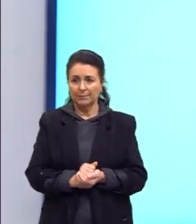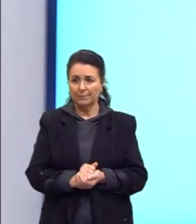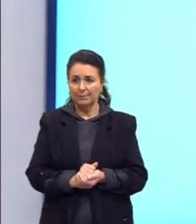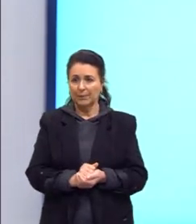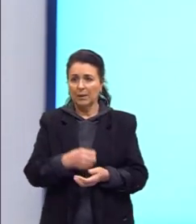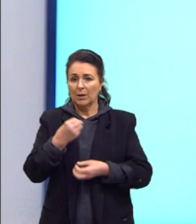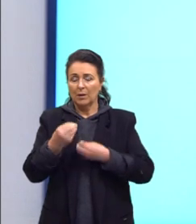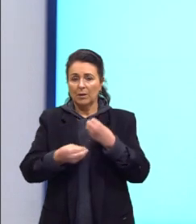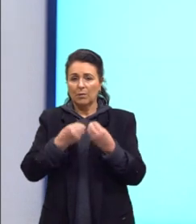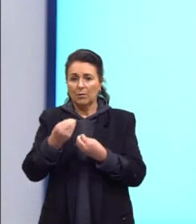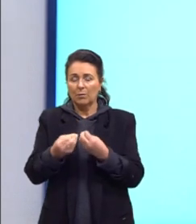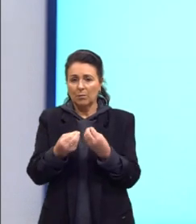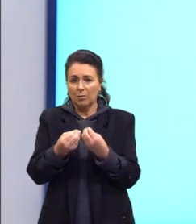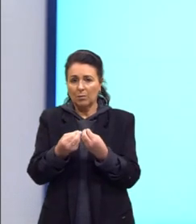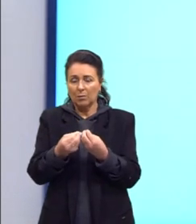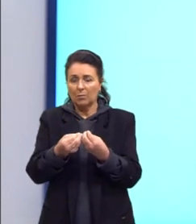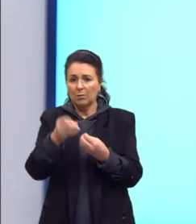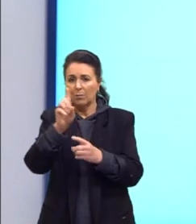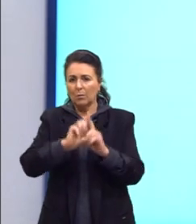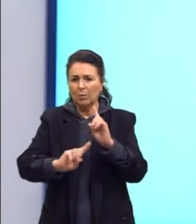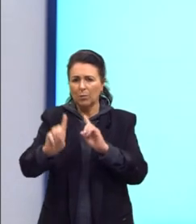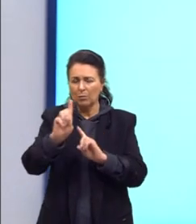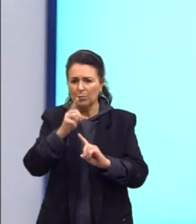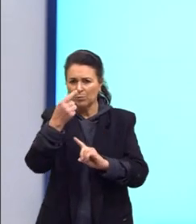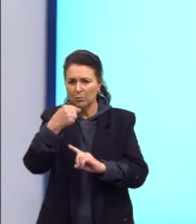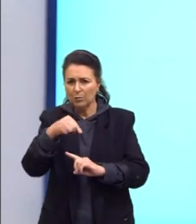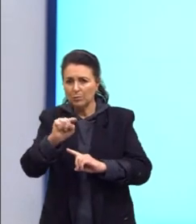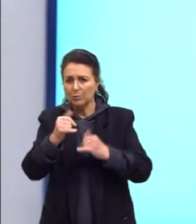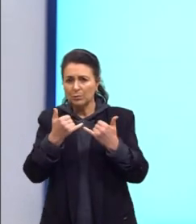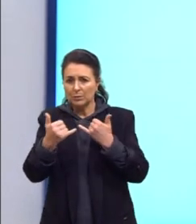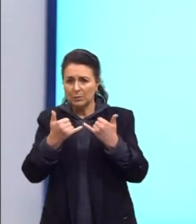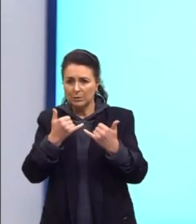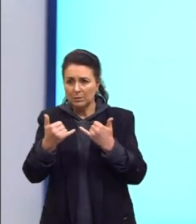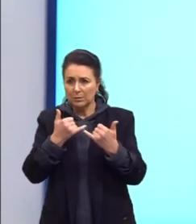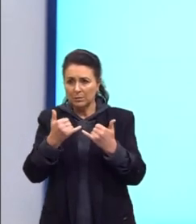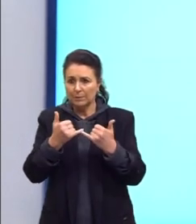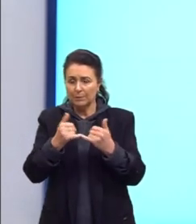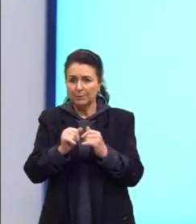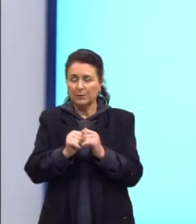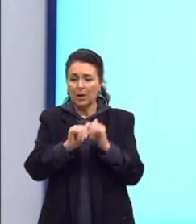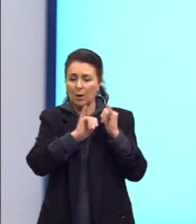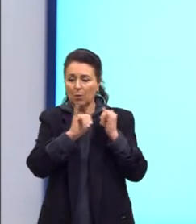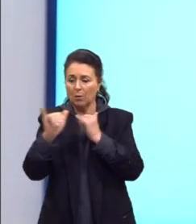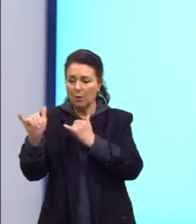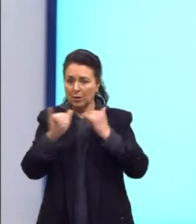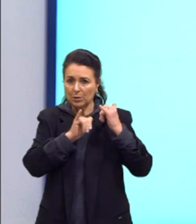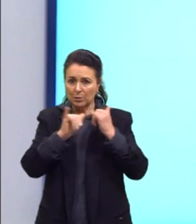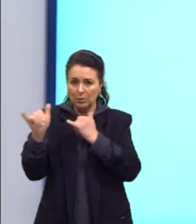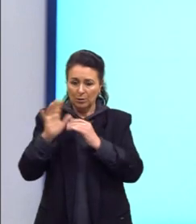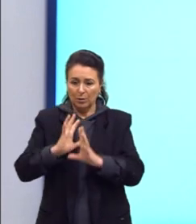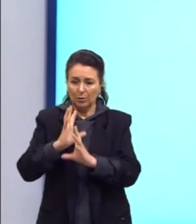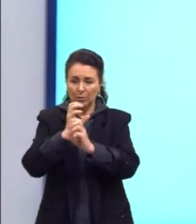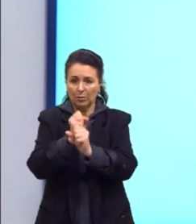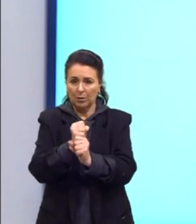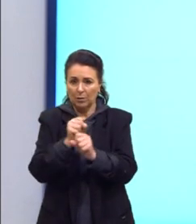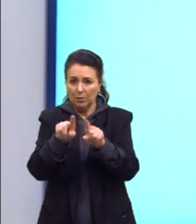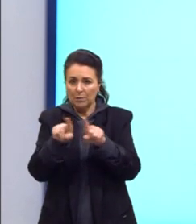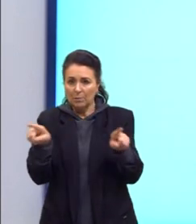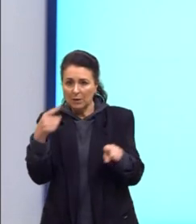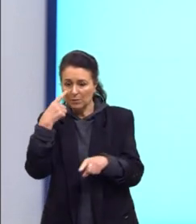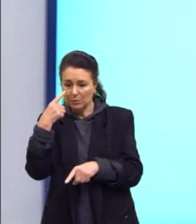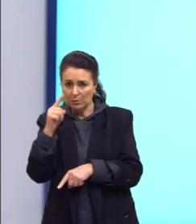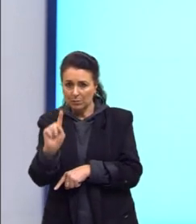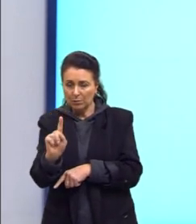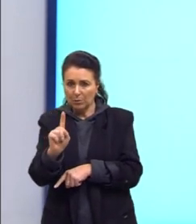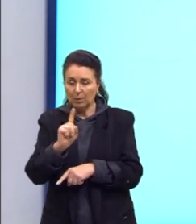E como que eu seria né alguns outros exemplos tá aqui seria então a corrente total mas vejo que se eu